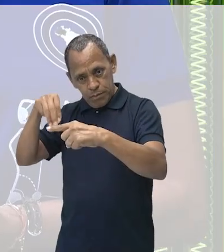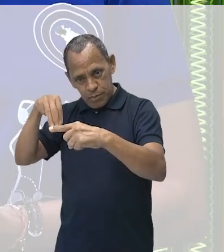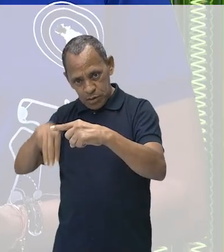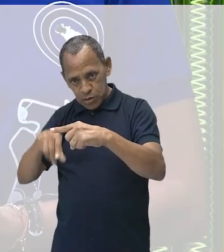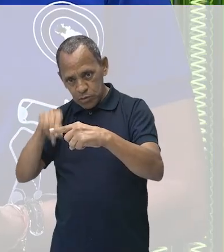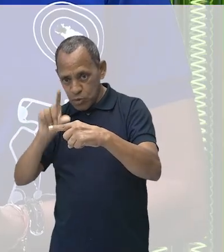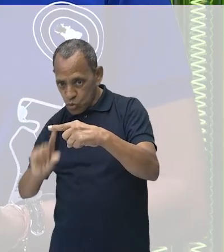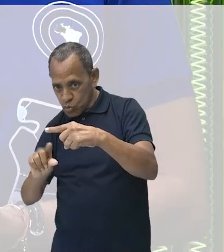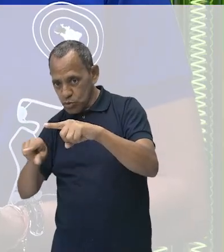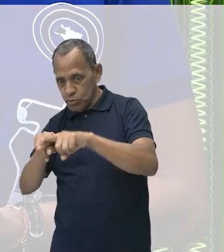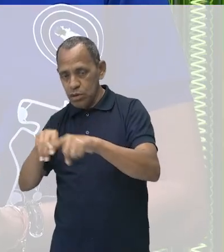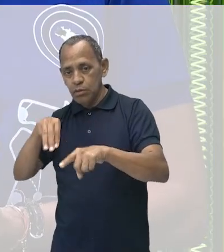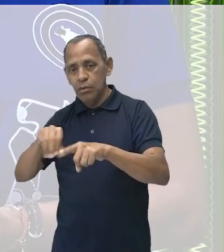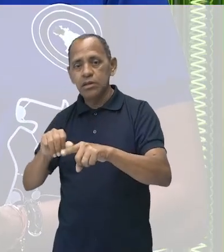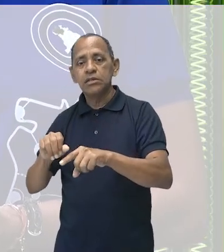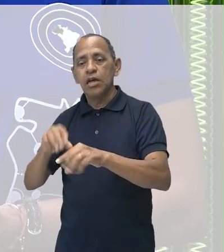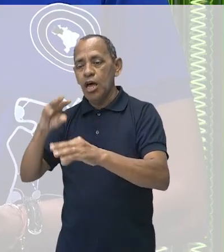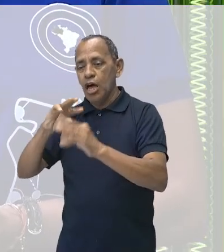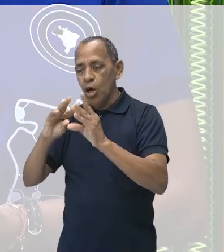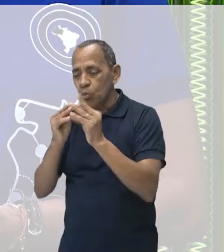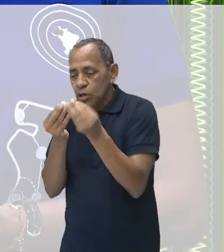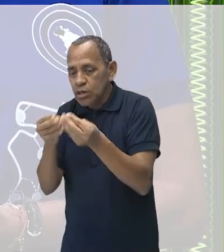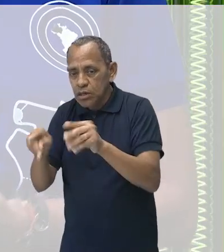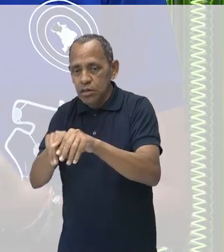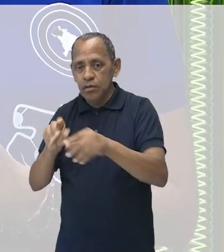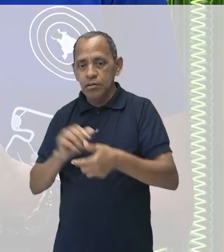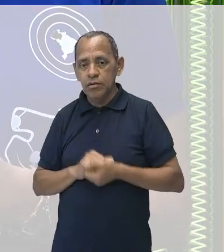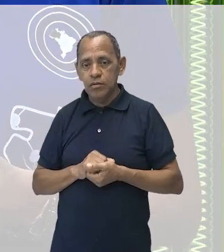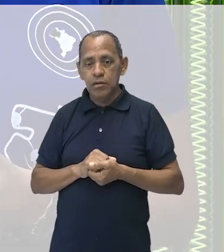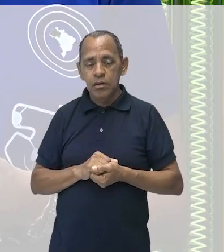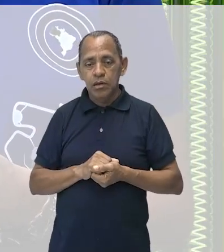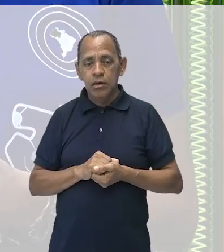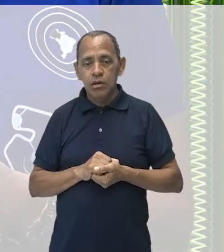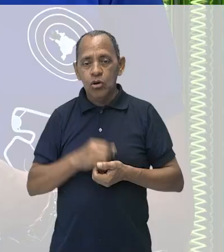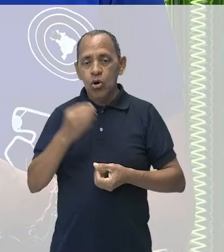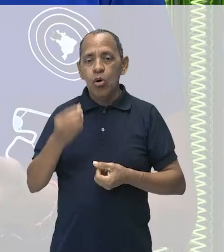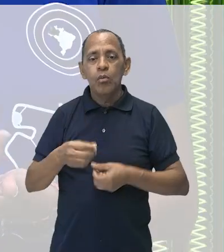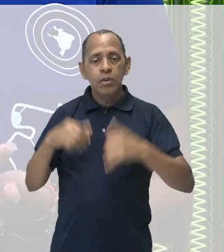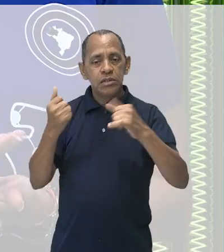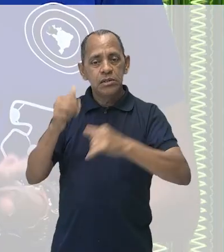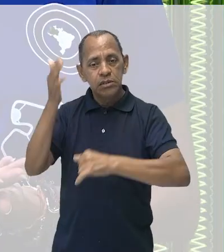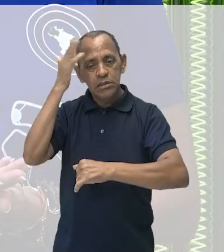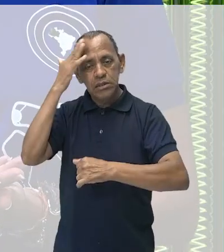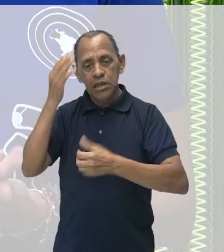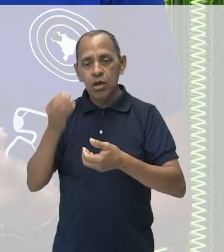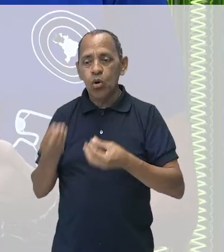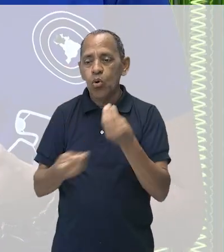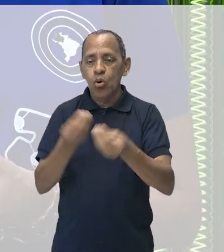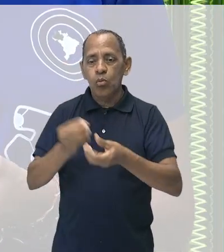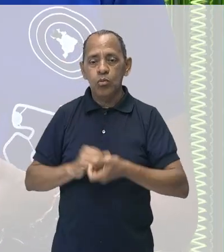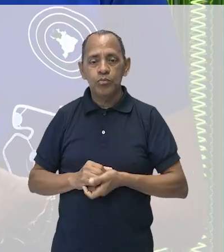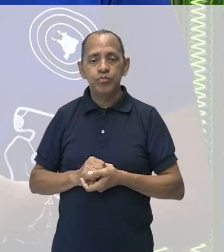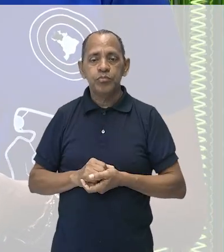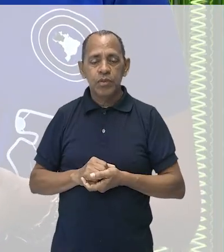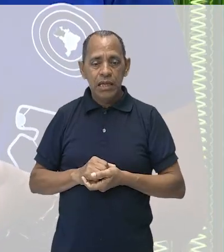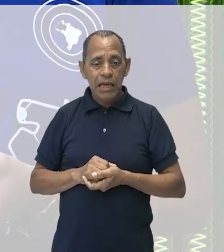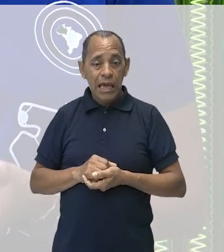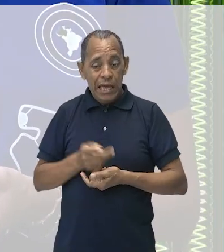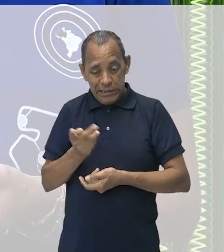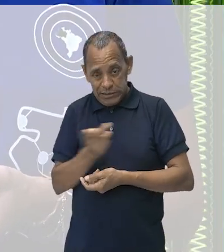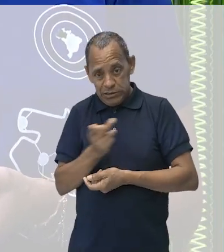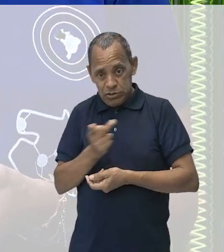o N é o número de mol de uma substância. Nós precisamos entender que, embora a massa molar e a massa